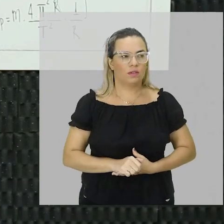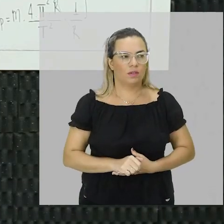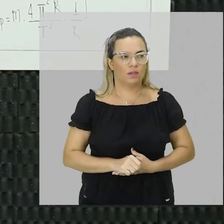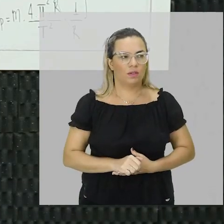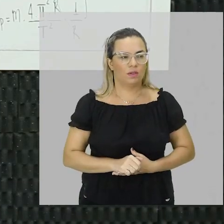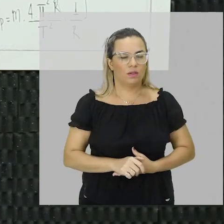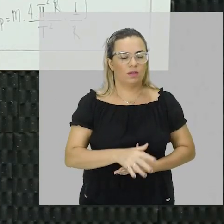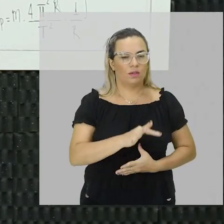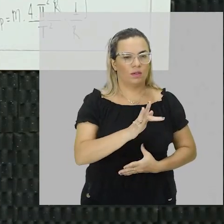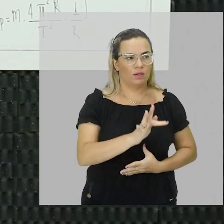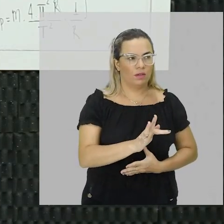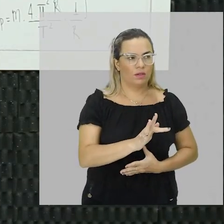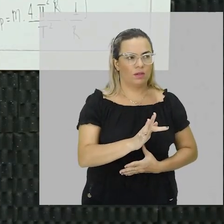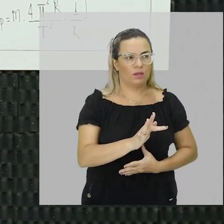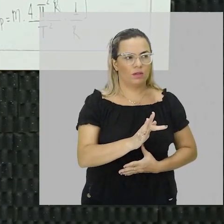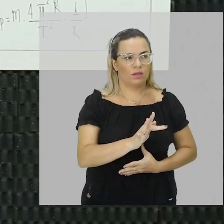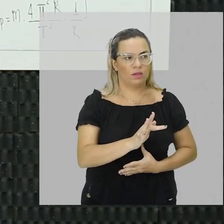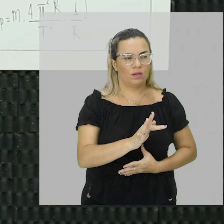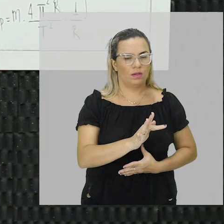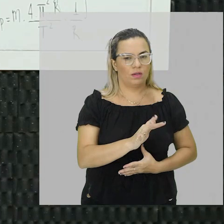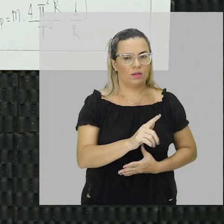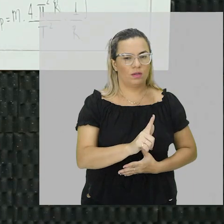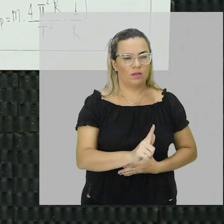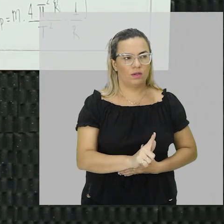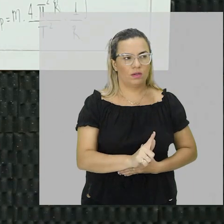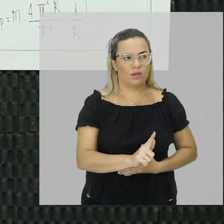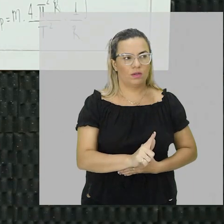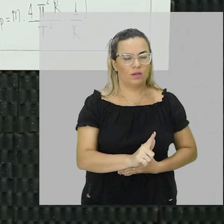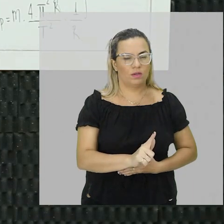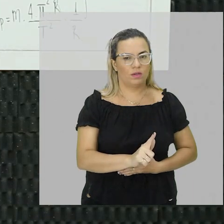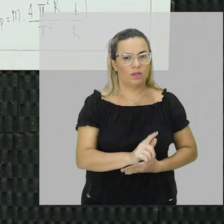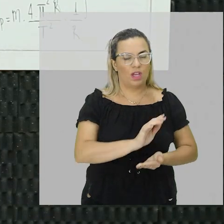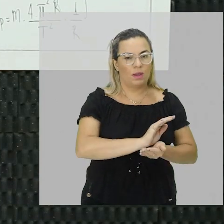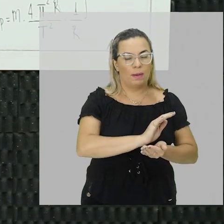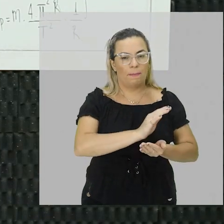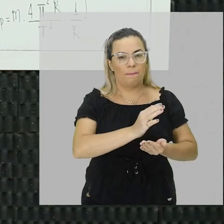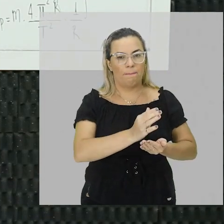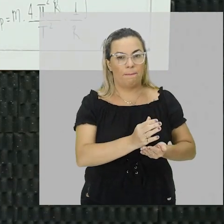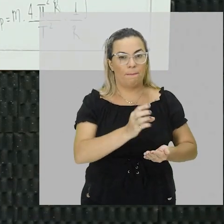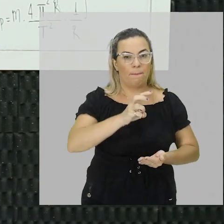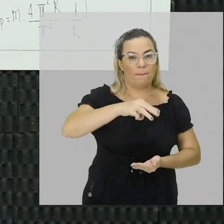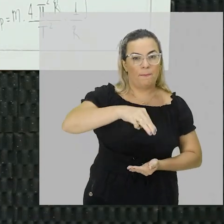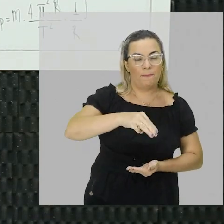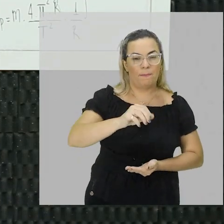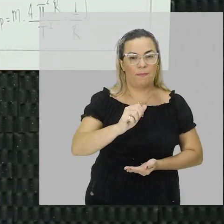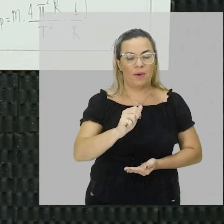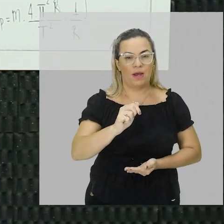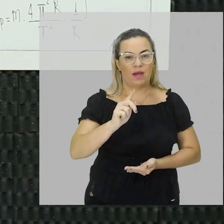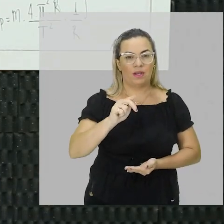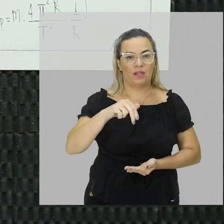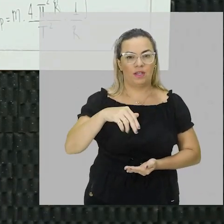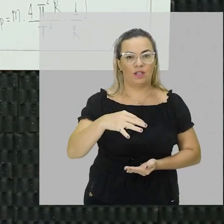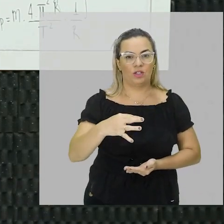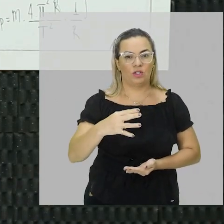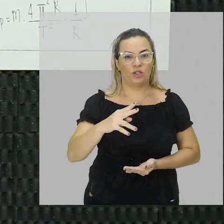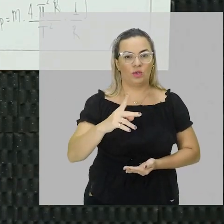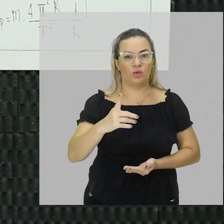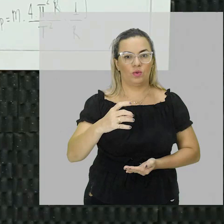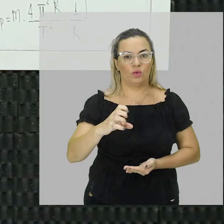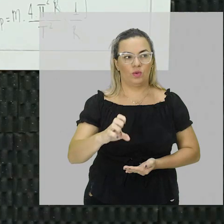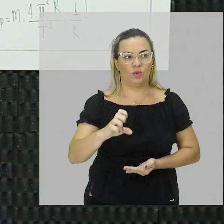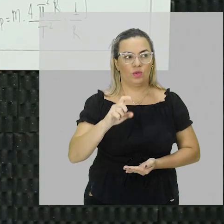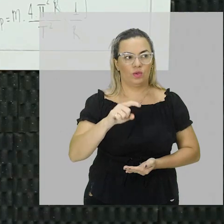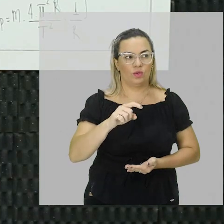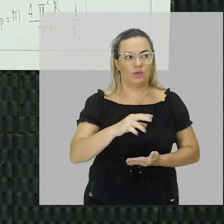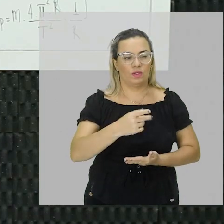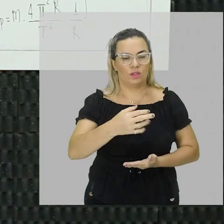ela vai ser igual em magnitude, né? Vou até colocar aqui, ó, em magnitude com a força centrípeta que nós encontramos